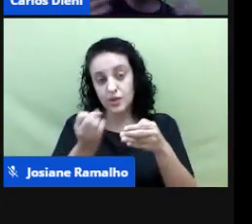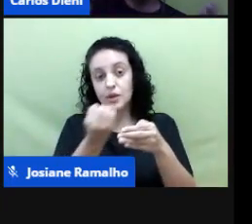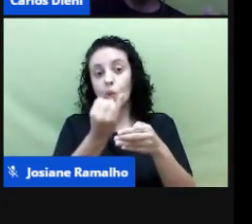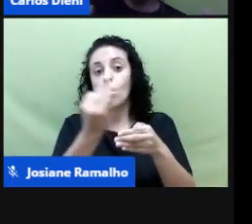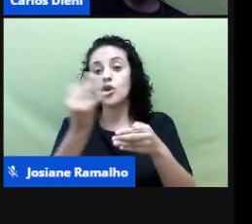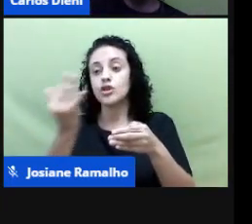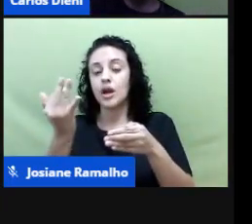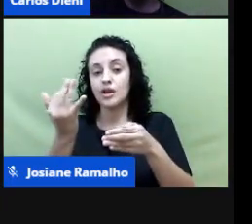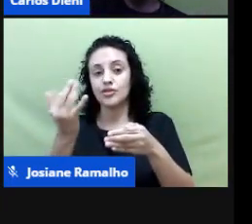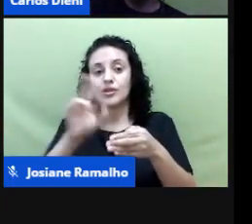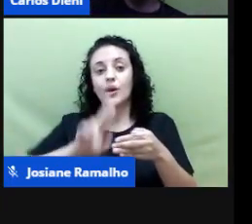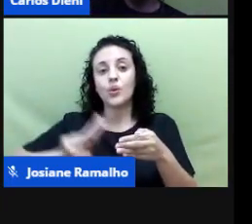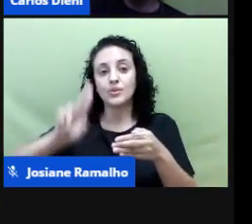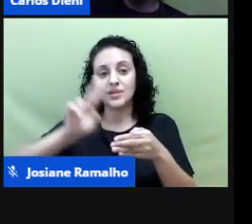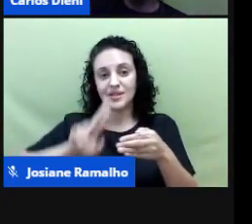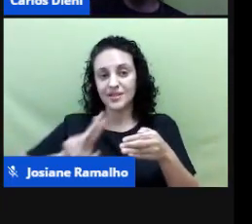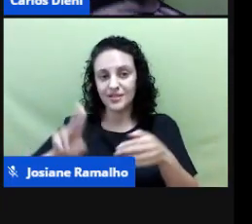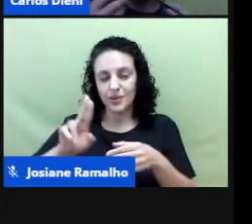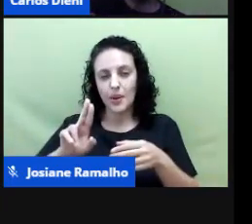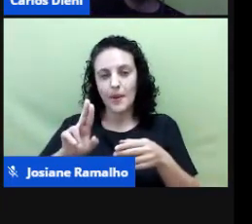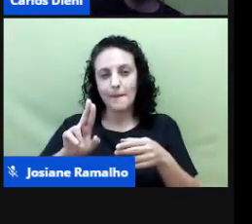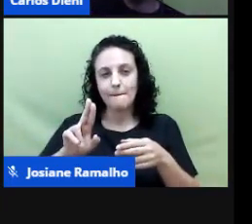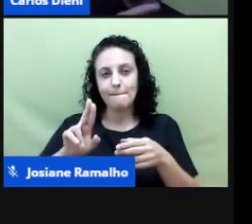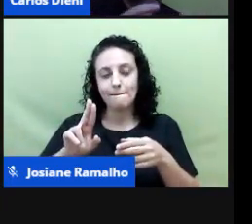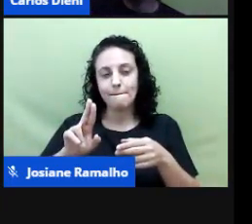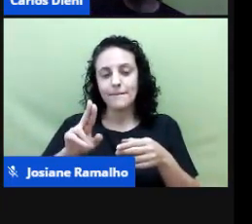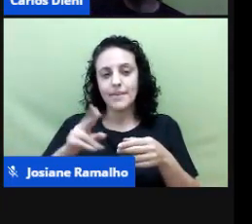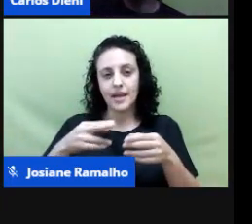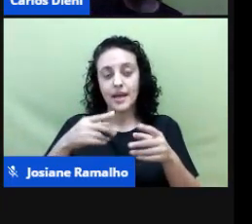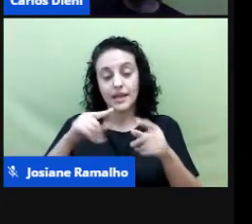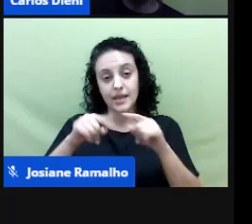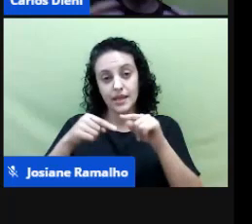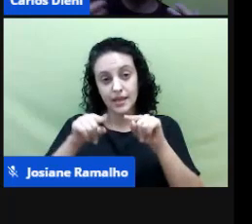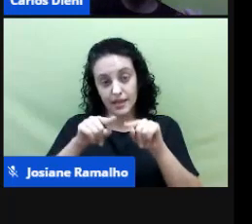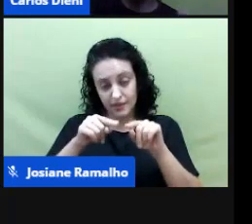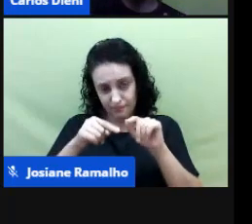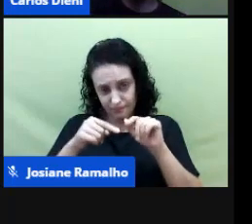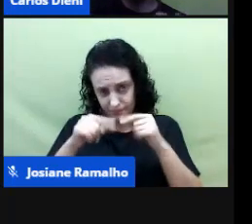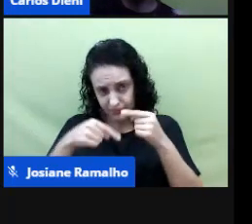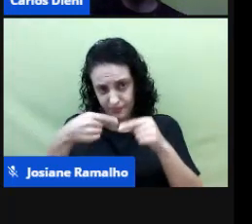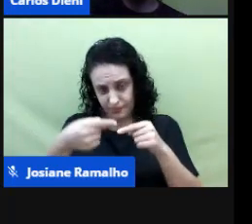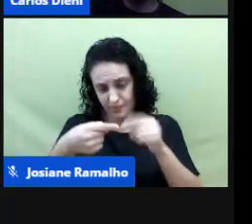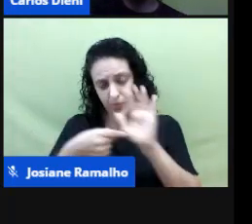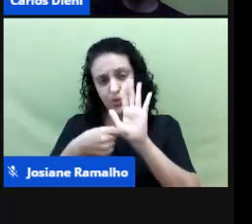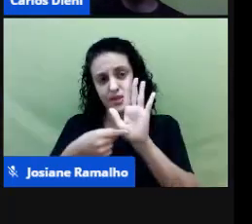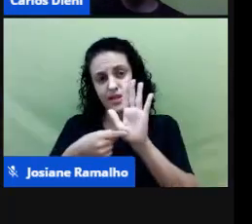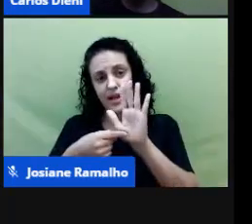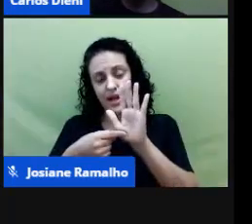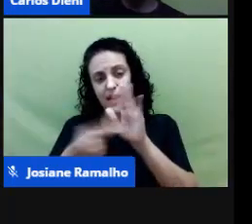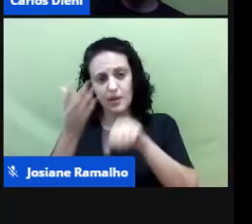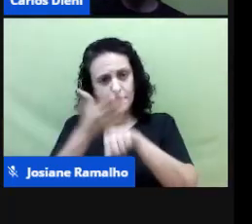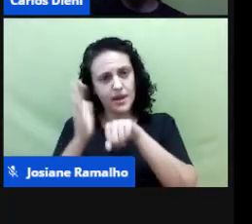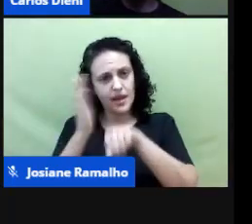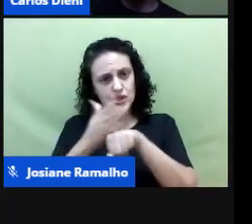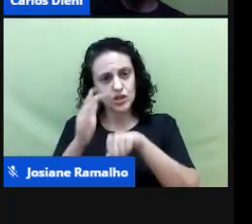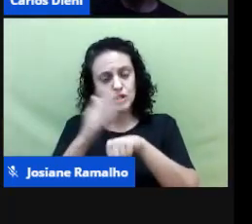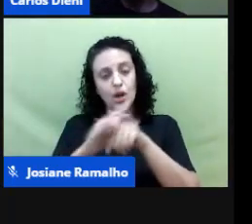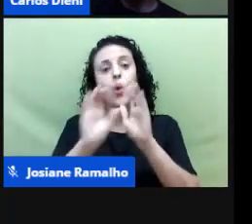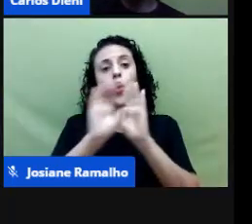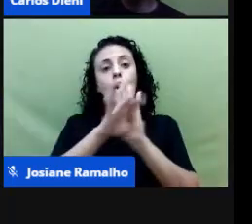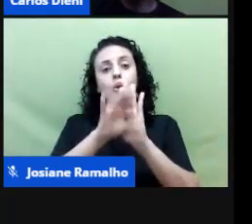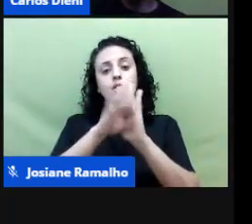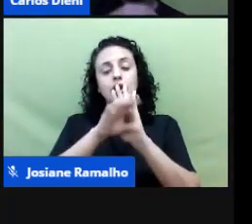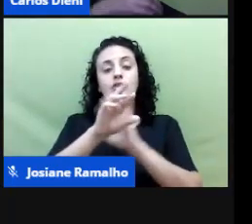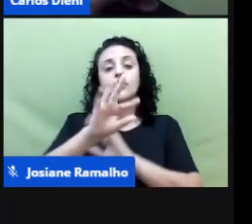para discutir depois com os alunos o conceito de frações, exemplificar na prática o conceito de frações. Seria uma